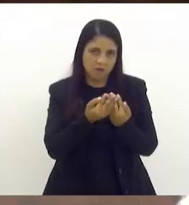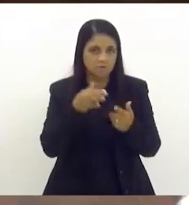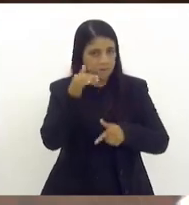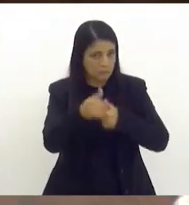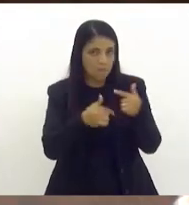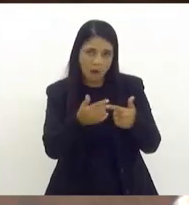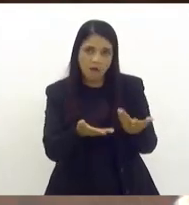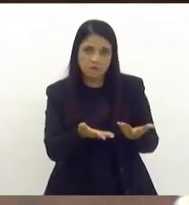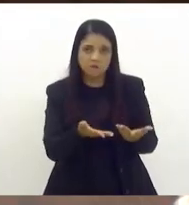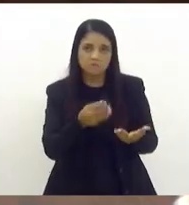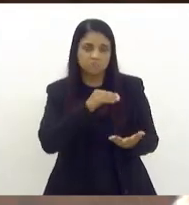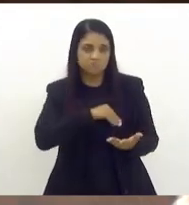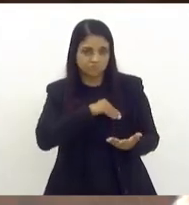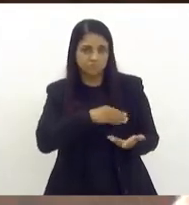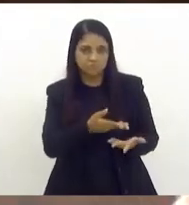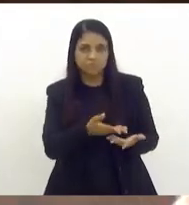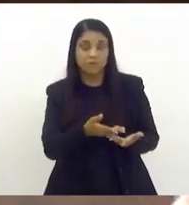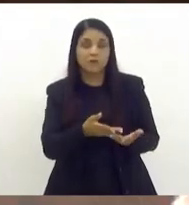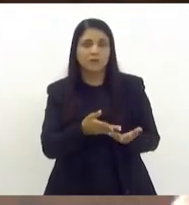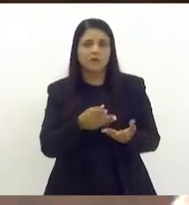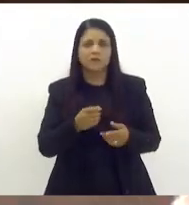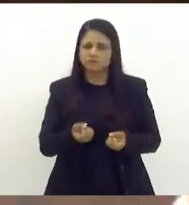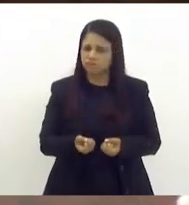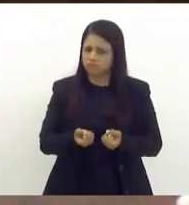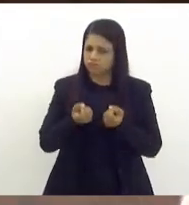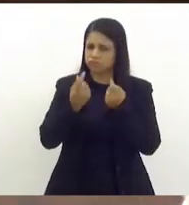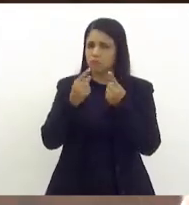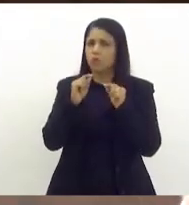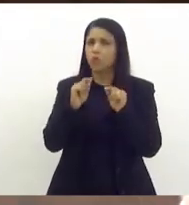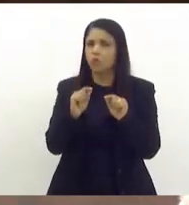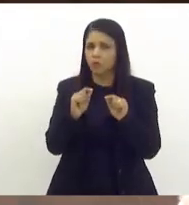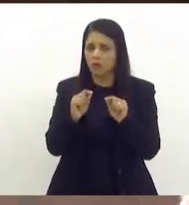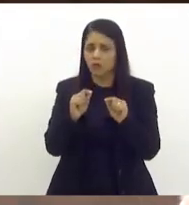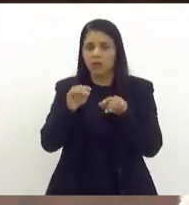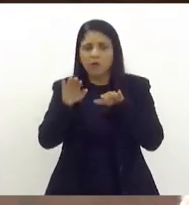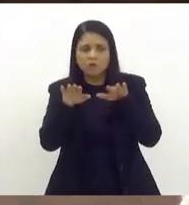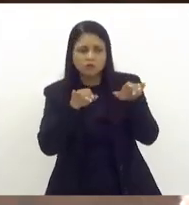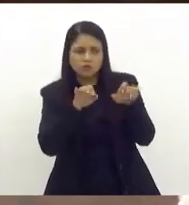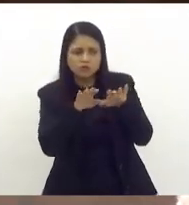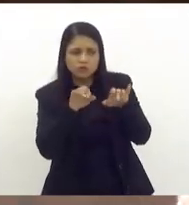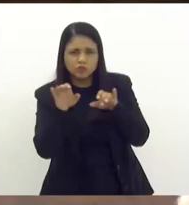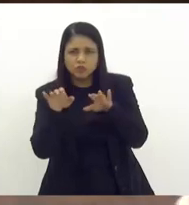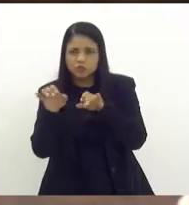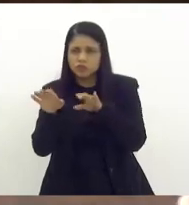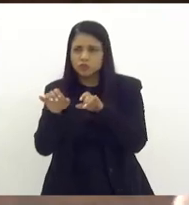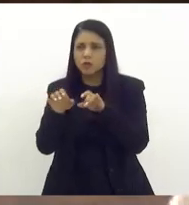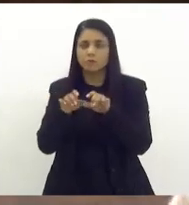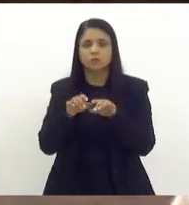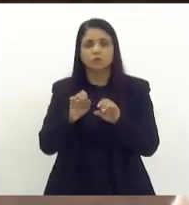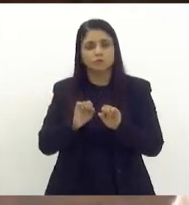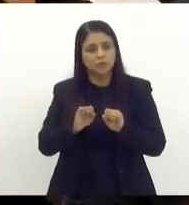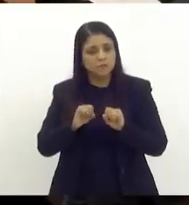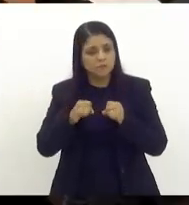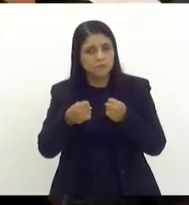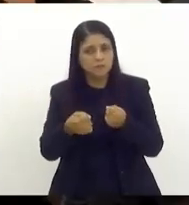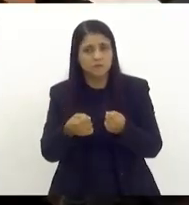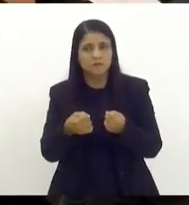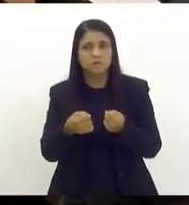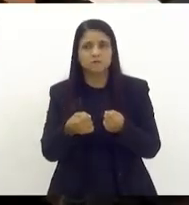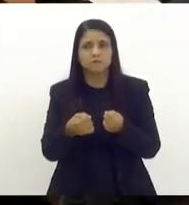foi muito estranho a começar E aí eu convoco os Defensores da minoria